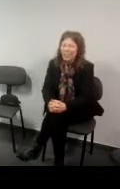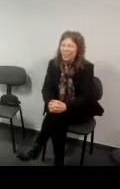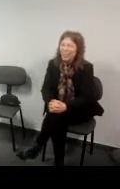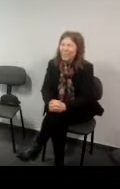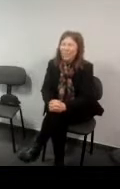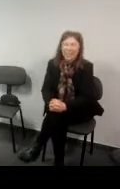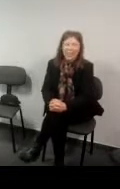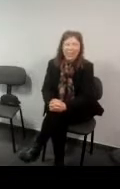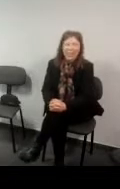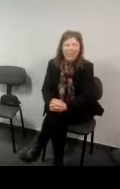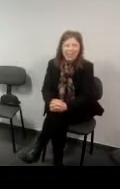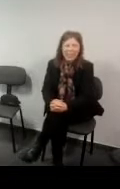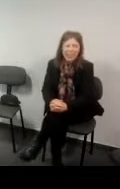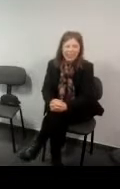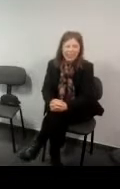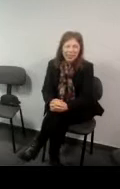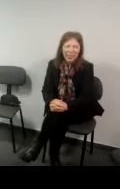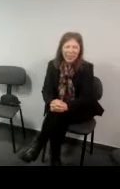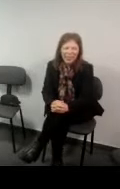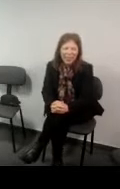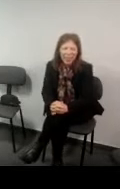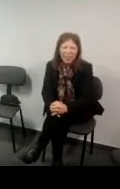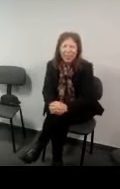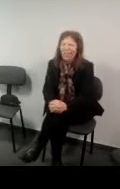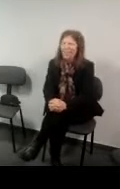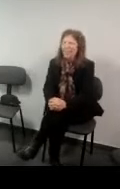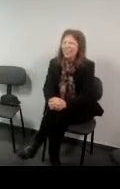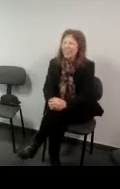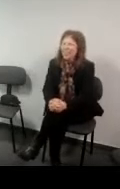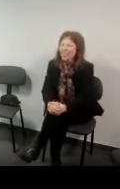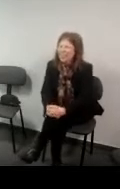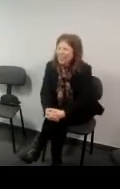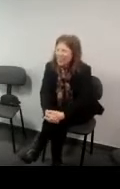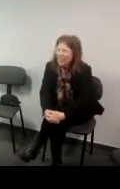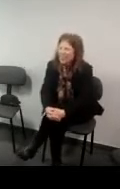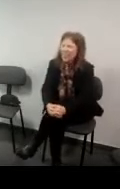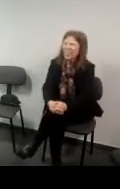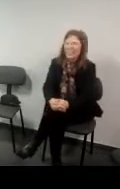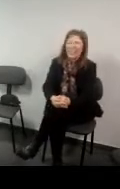Porque se fizer assim, olha que você está atento. Você está atento.